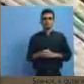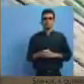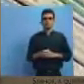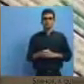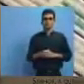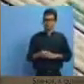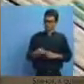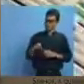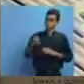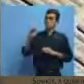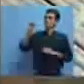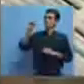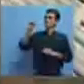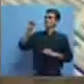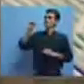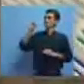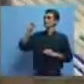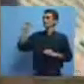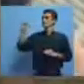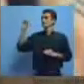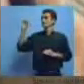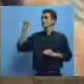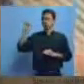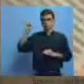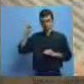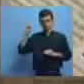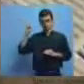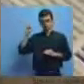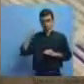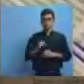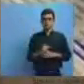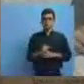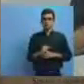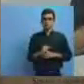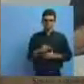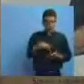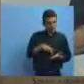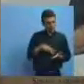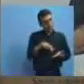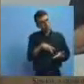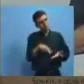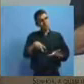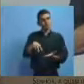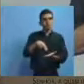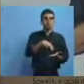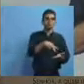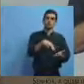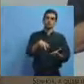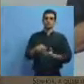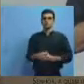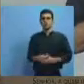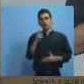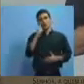Fez-me circular no meio dos ossos em todas as direções. Vi que